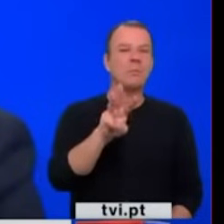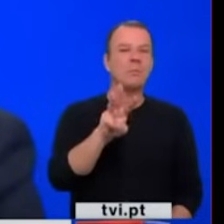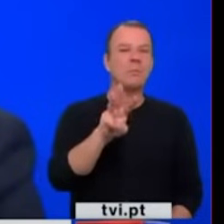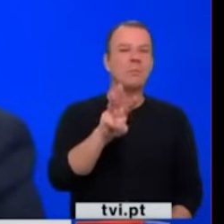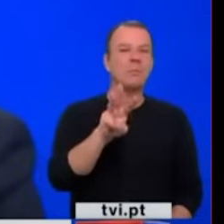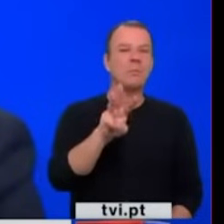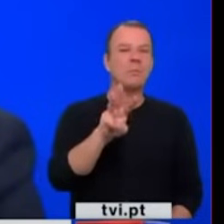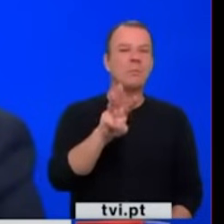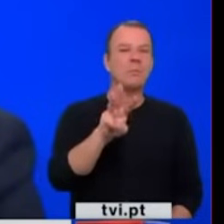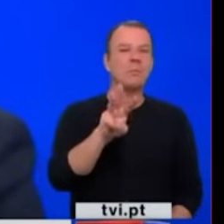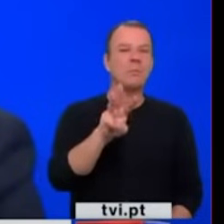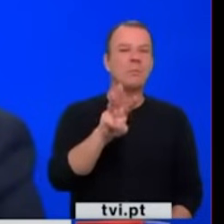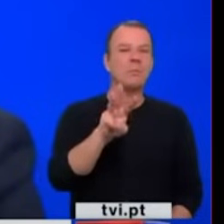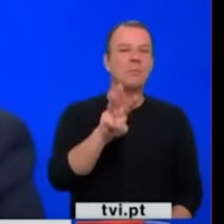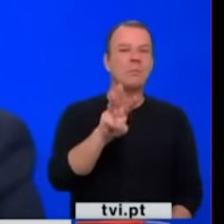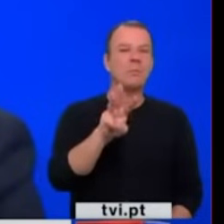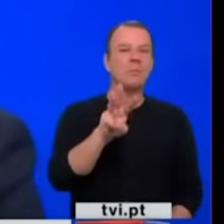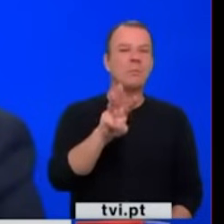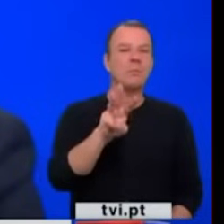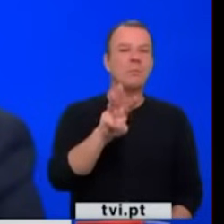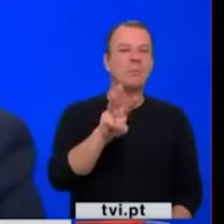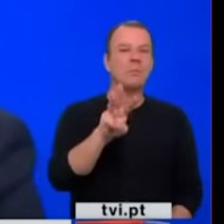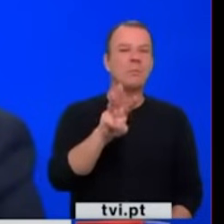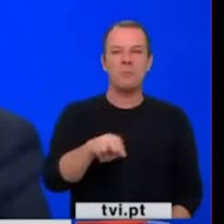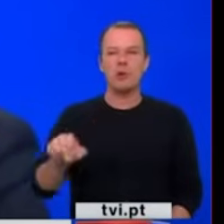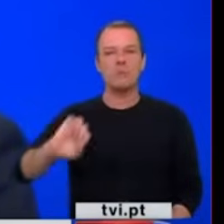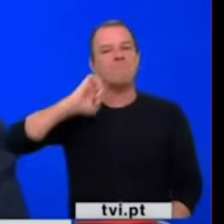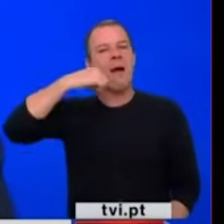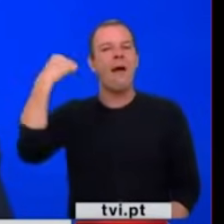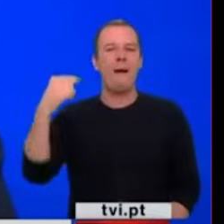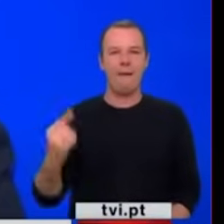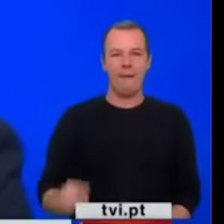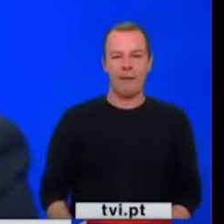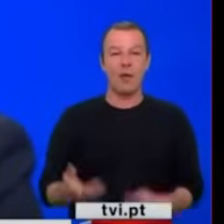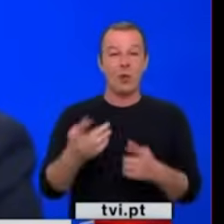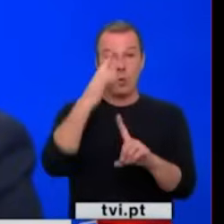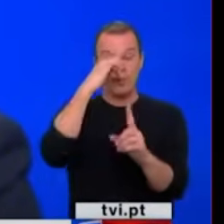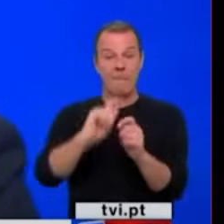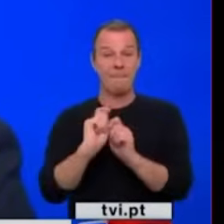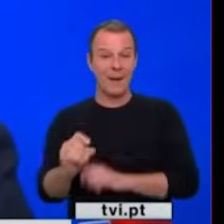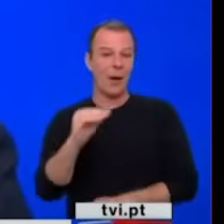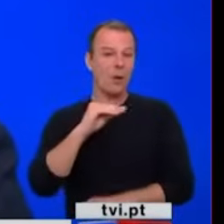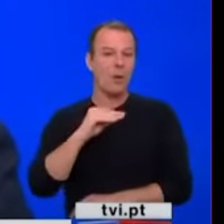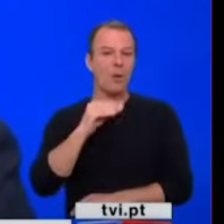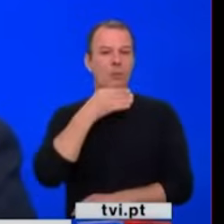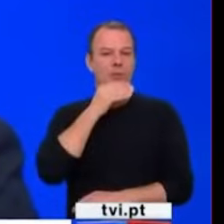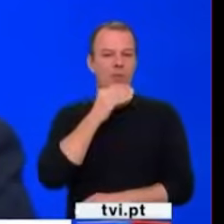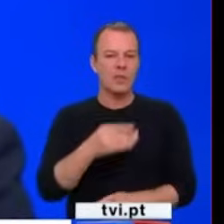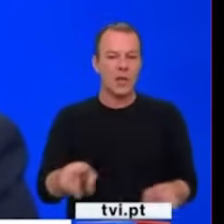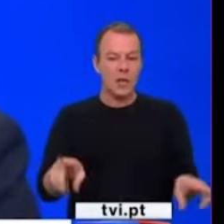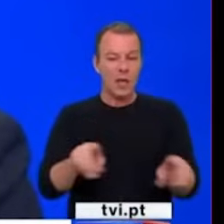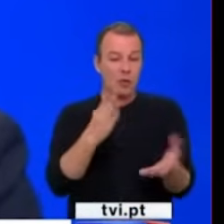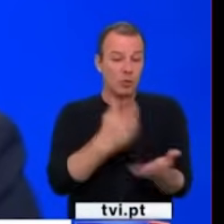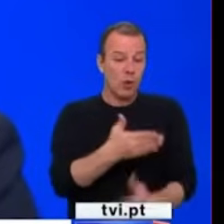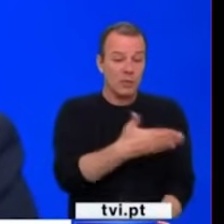facilmente colmados se fosse buscar dinheiro à evasão fiscal por exemplo aos polícias estamos a falar de 154